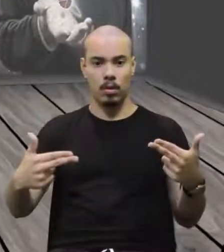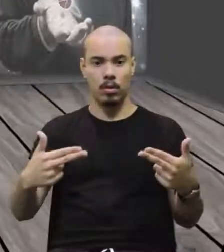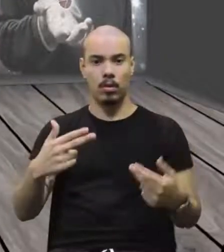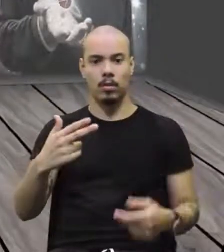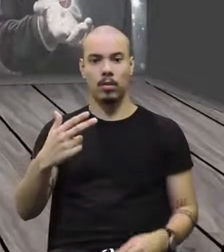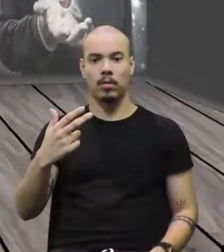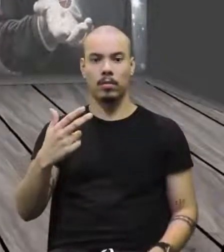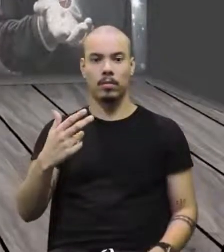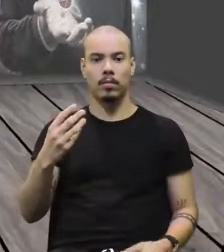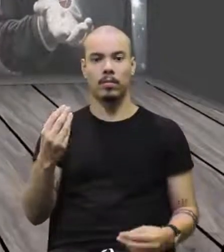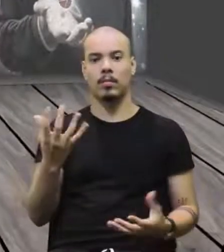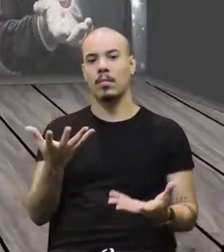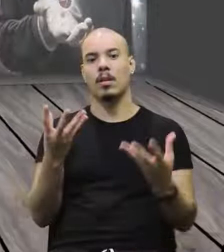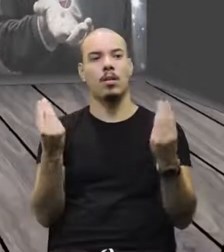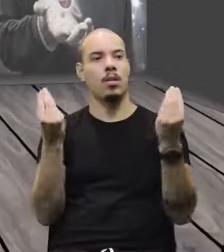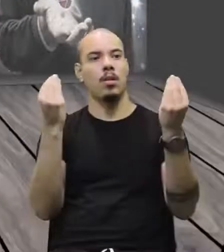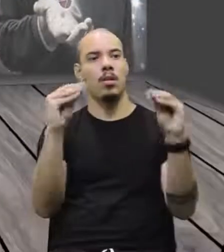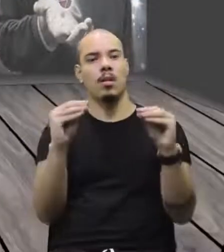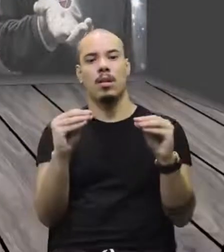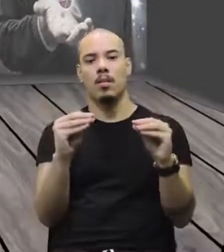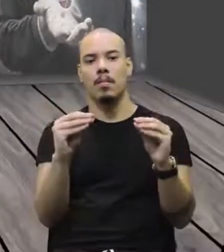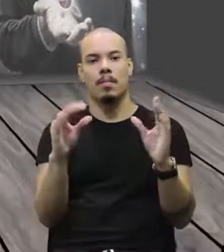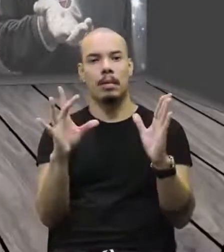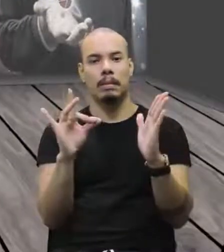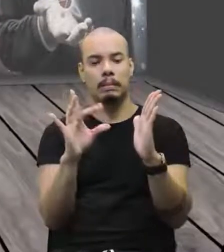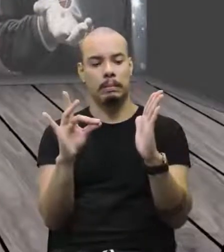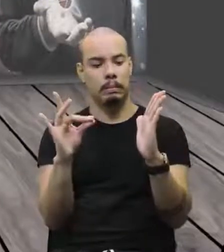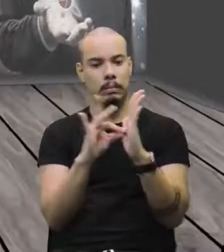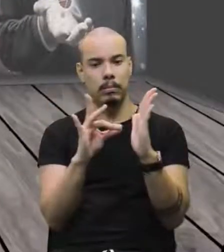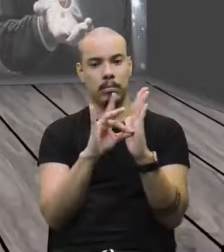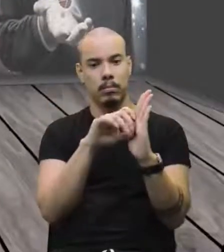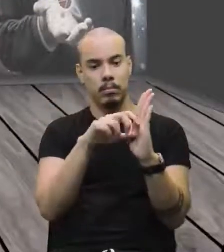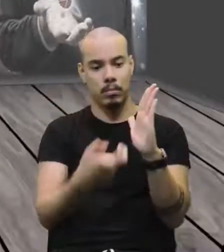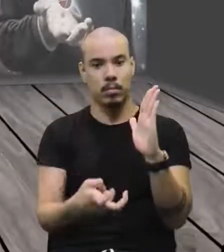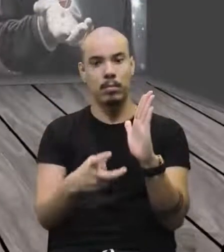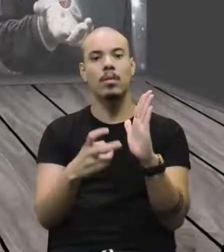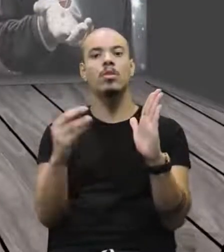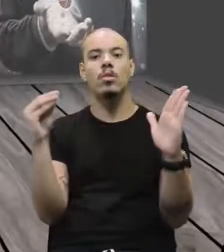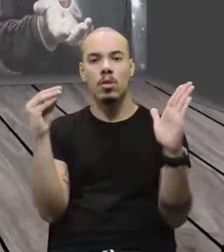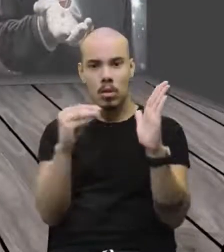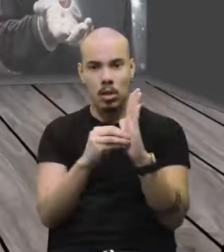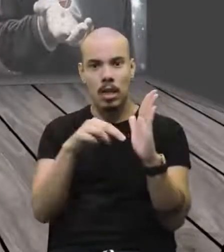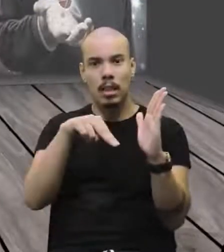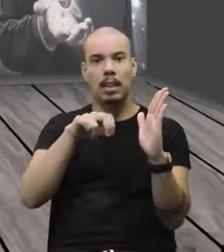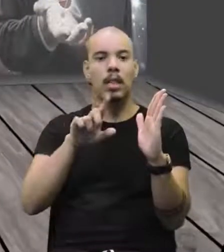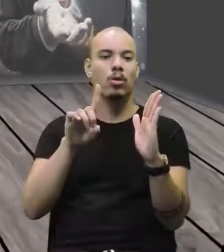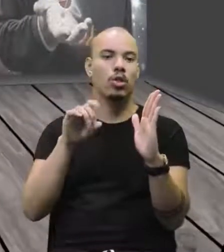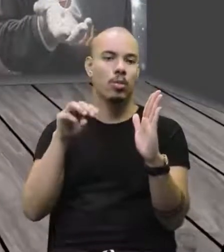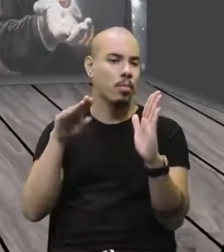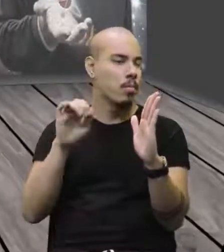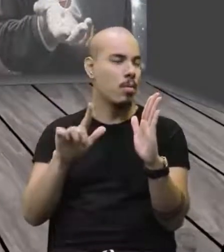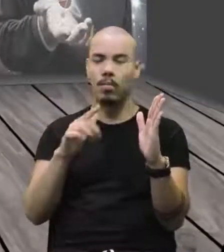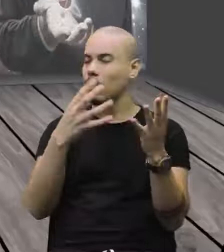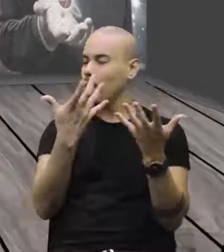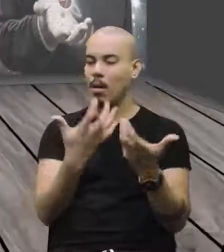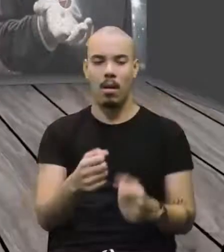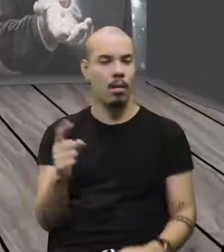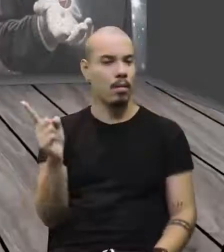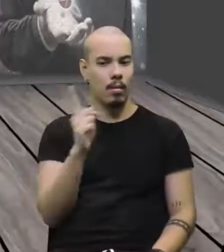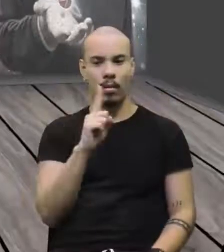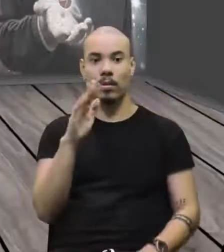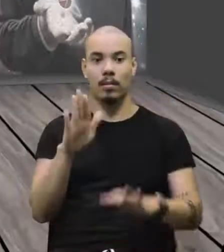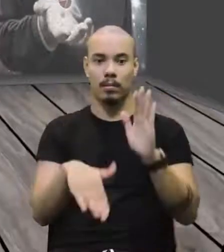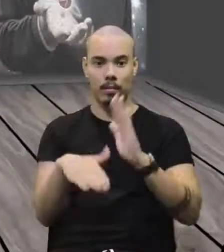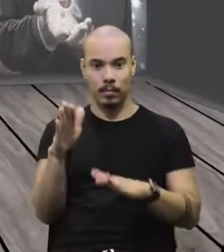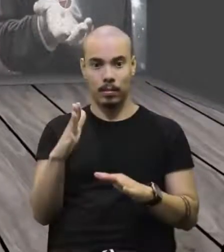geladeira. Ah, eu queria botar um enfeite, só que esse imã não segura. Toda vez ele cai. Bota ali um imã de neodímio, duvido ele cair. Não vai, não. Depende do